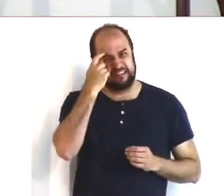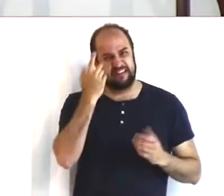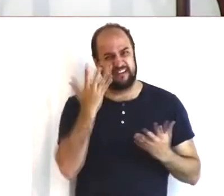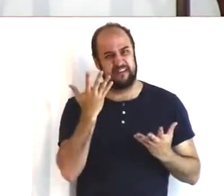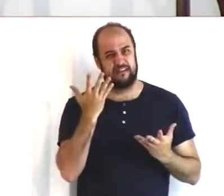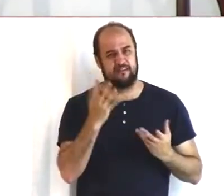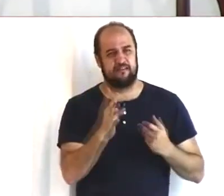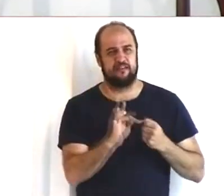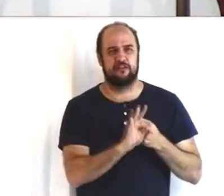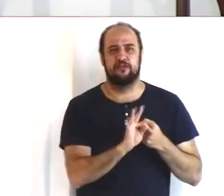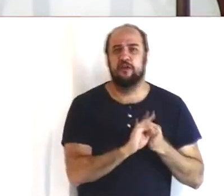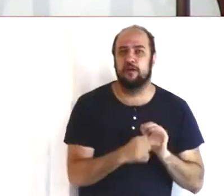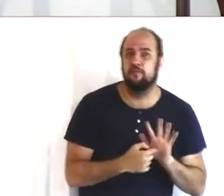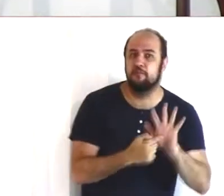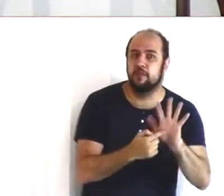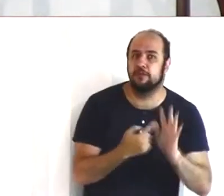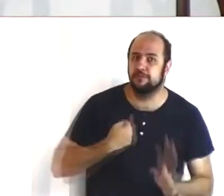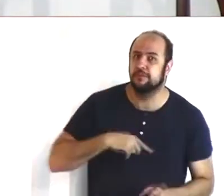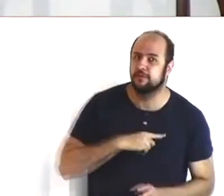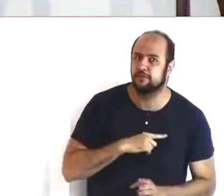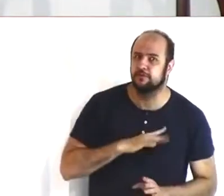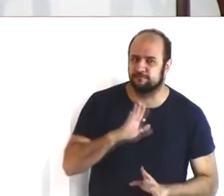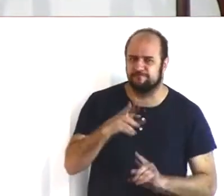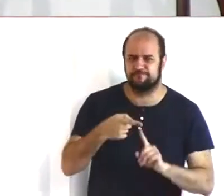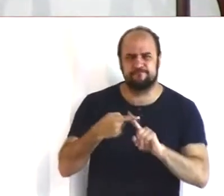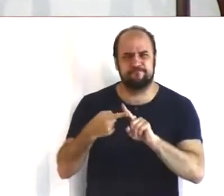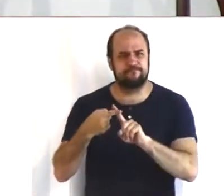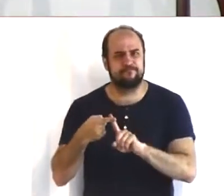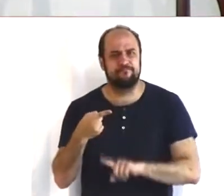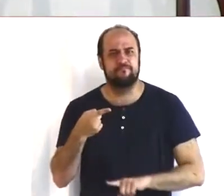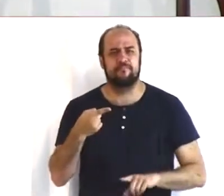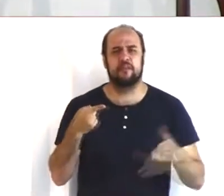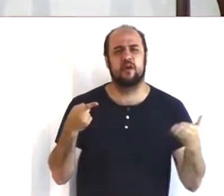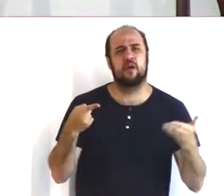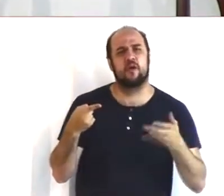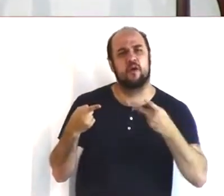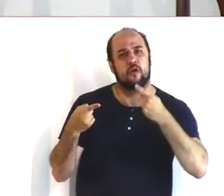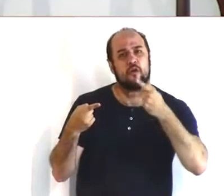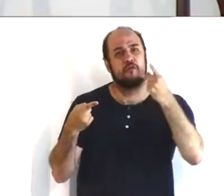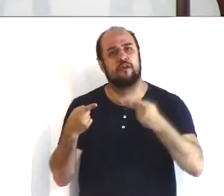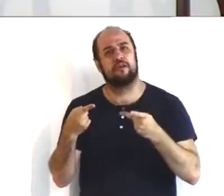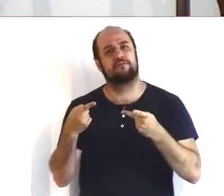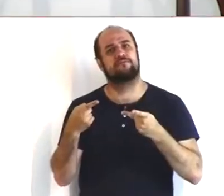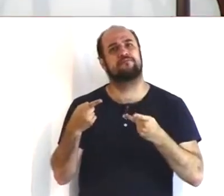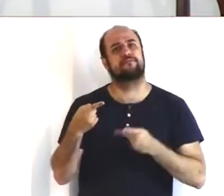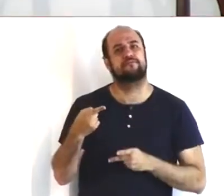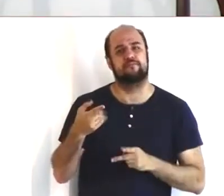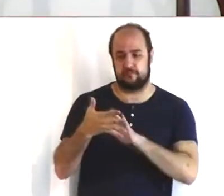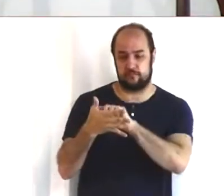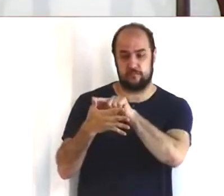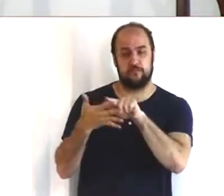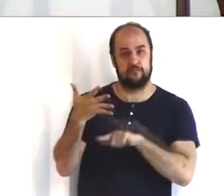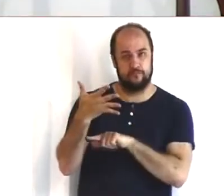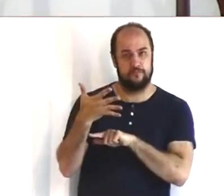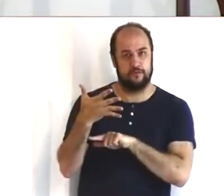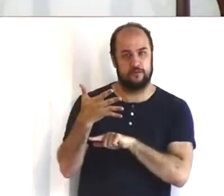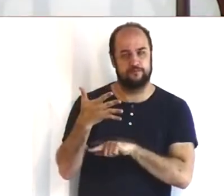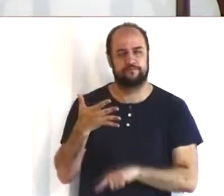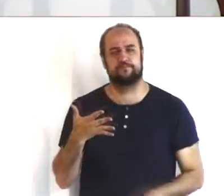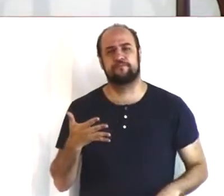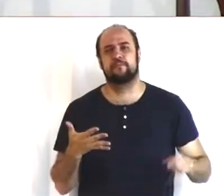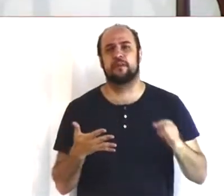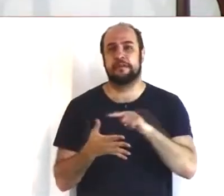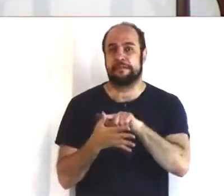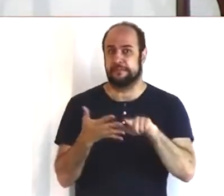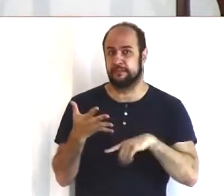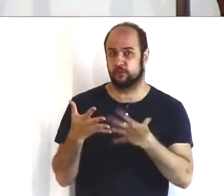é o que o texto parece nos mostrar. A primeira coisa, então, que eu quero enfatizar cinco atitudes ou